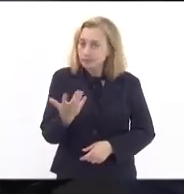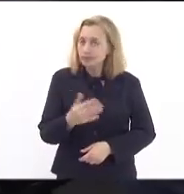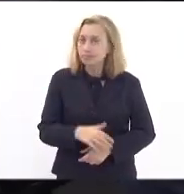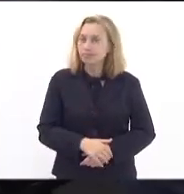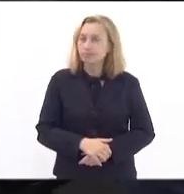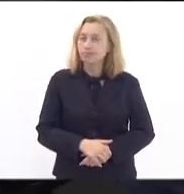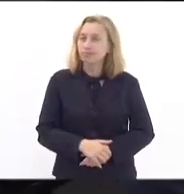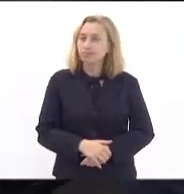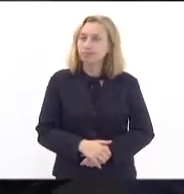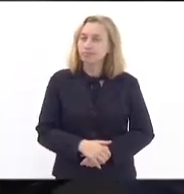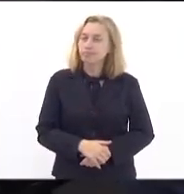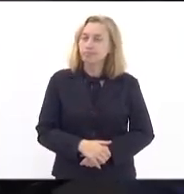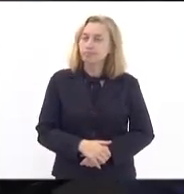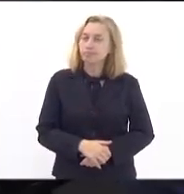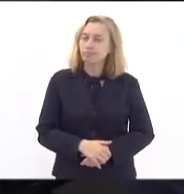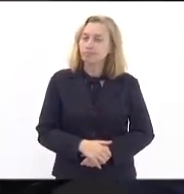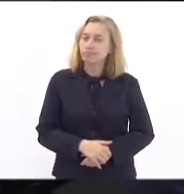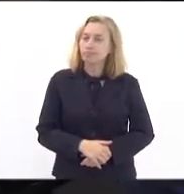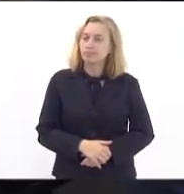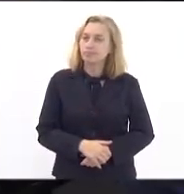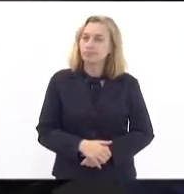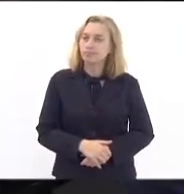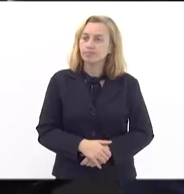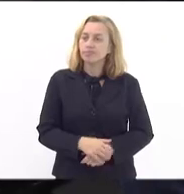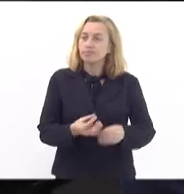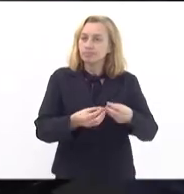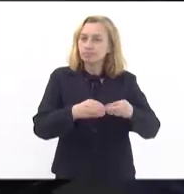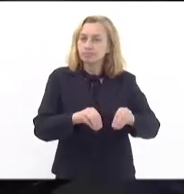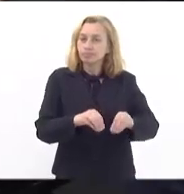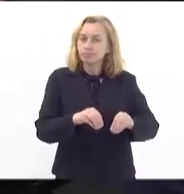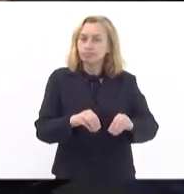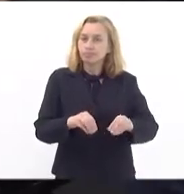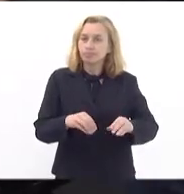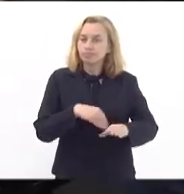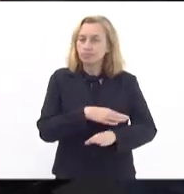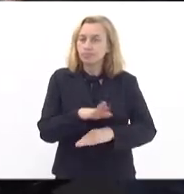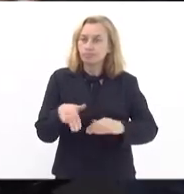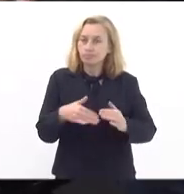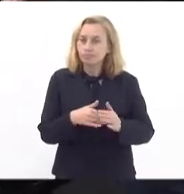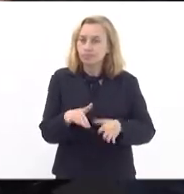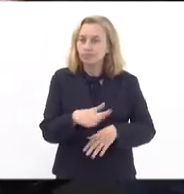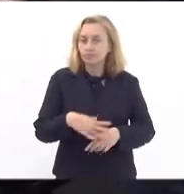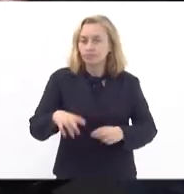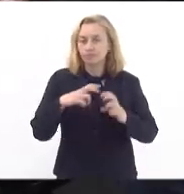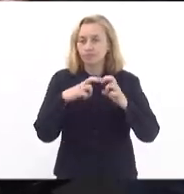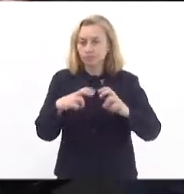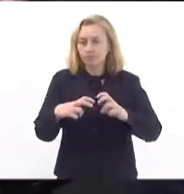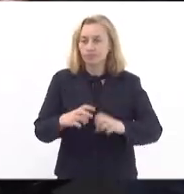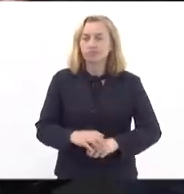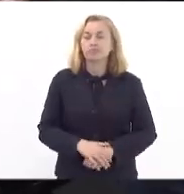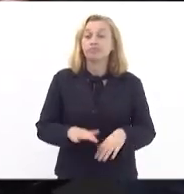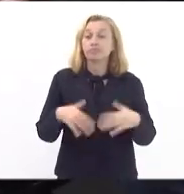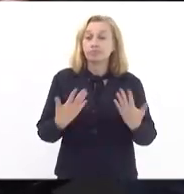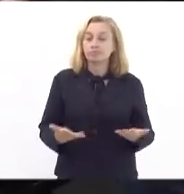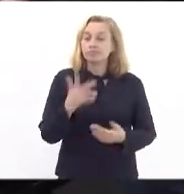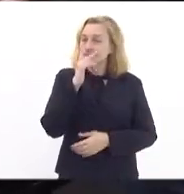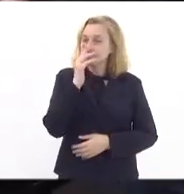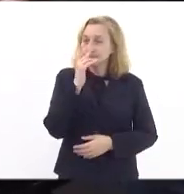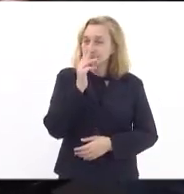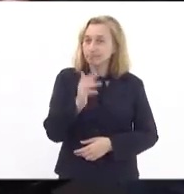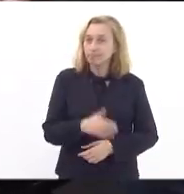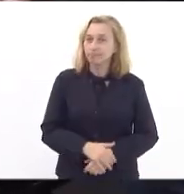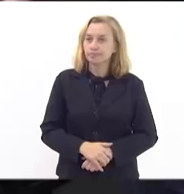e de dizer mas também afeta as operações cotidianas Então tá me